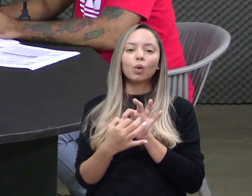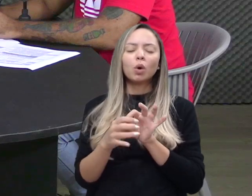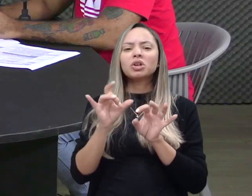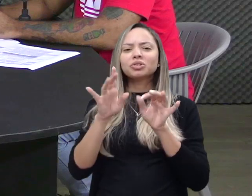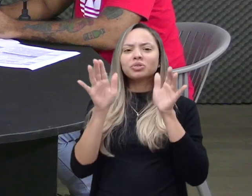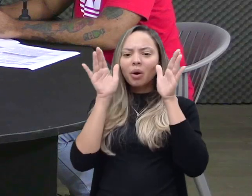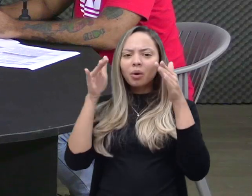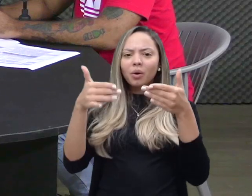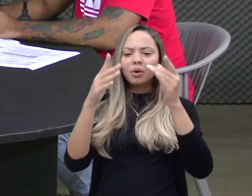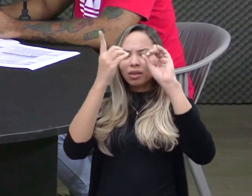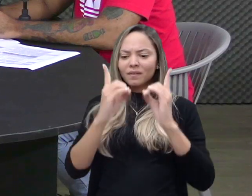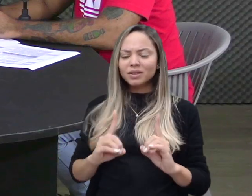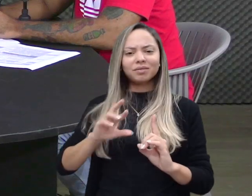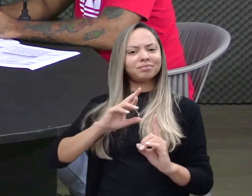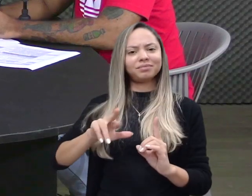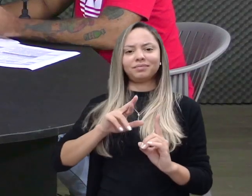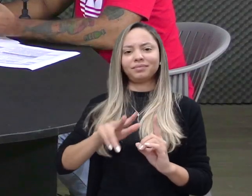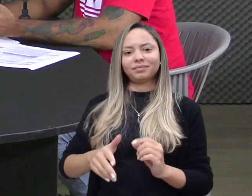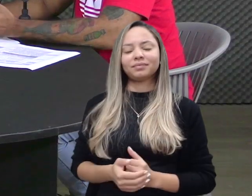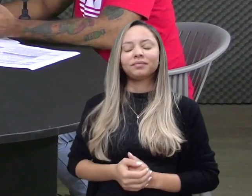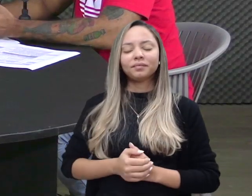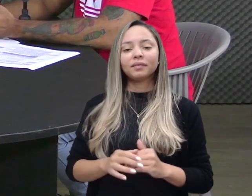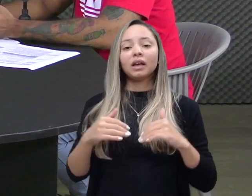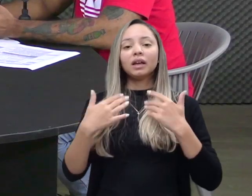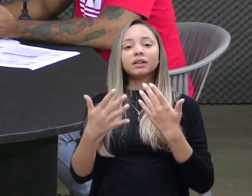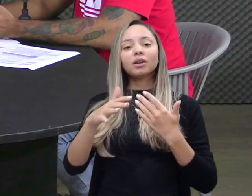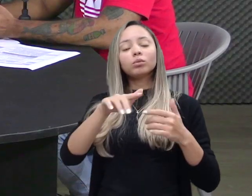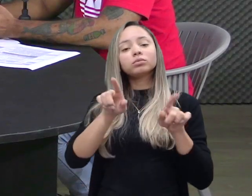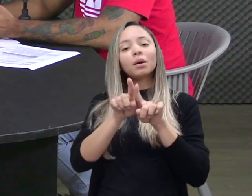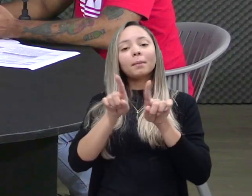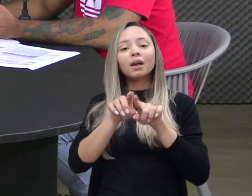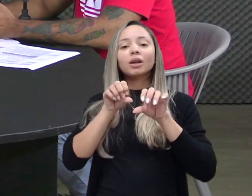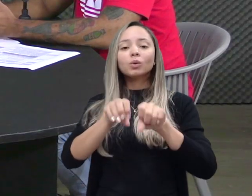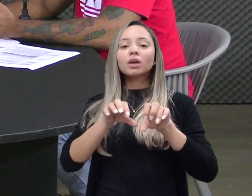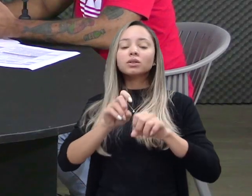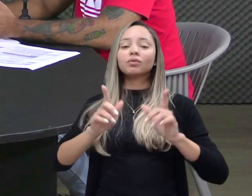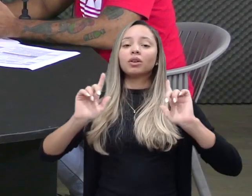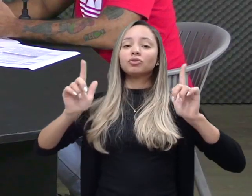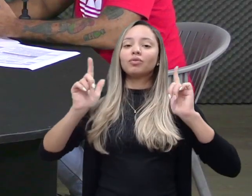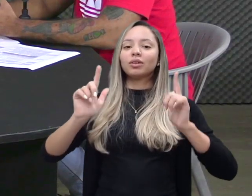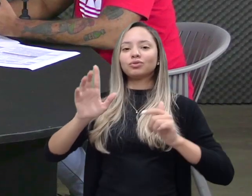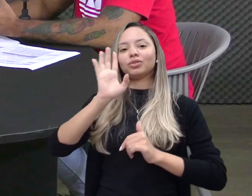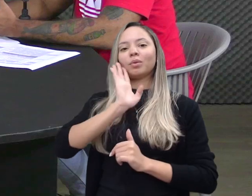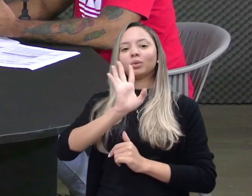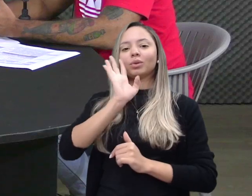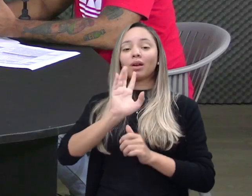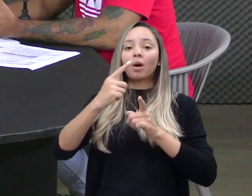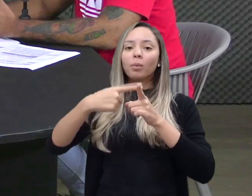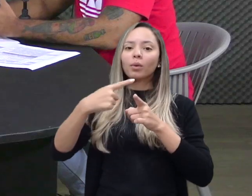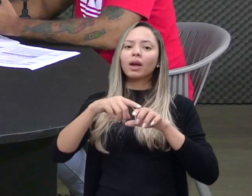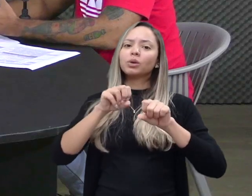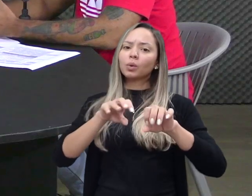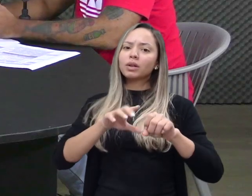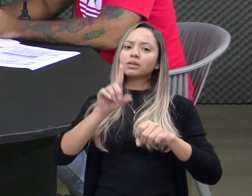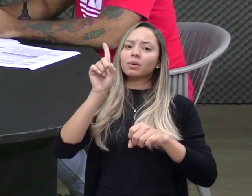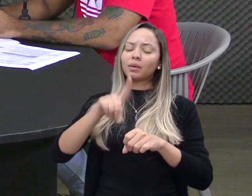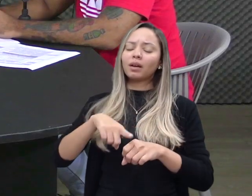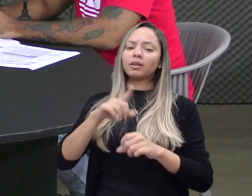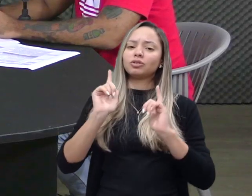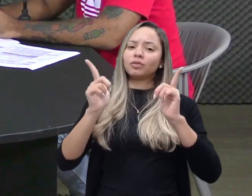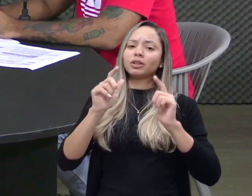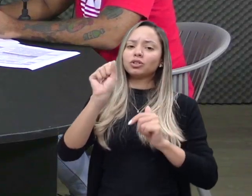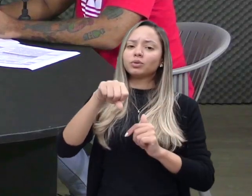além da dificuldade. Né? Transforma. E de tornar a educação divertida também, porque a educação é um processo muito divertido, é muito bacana,